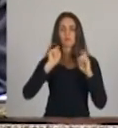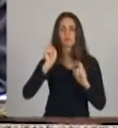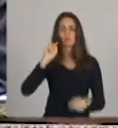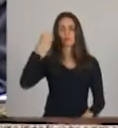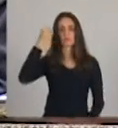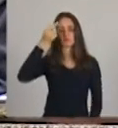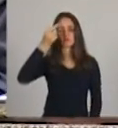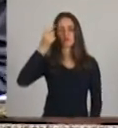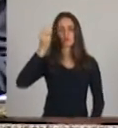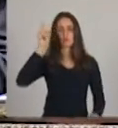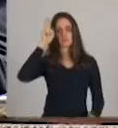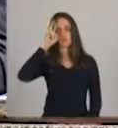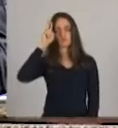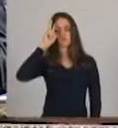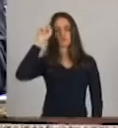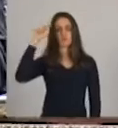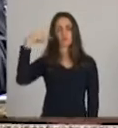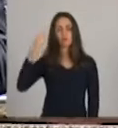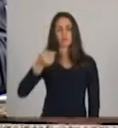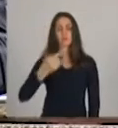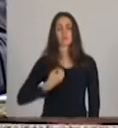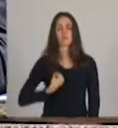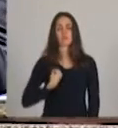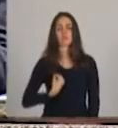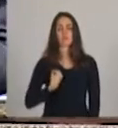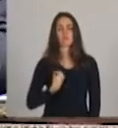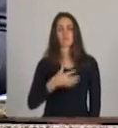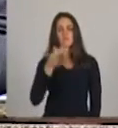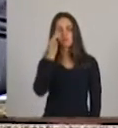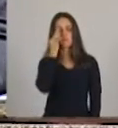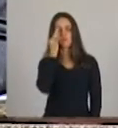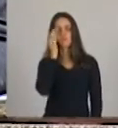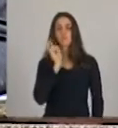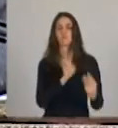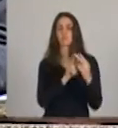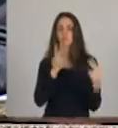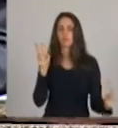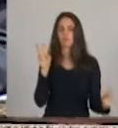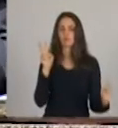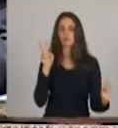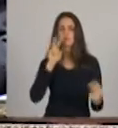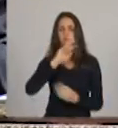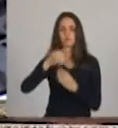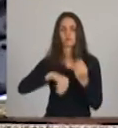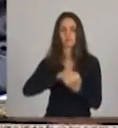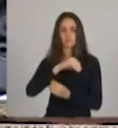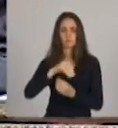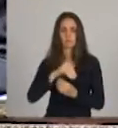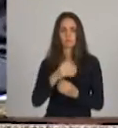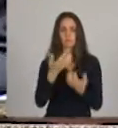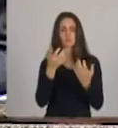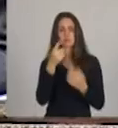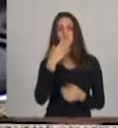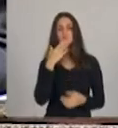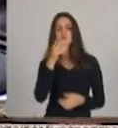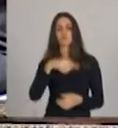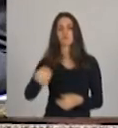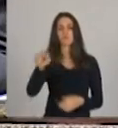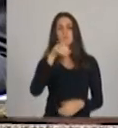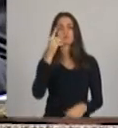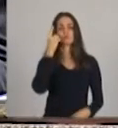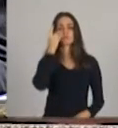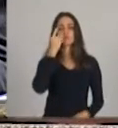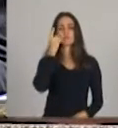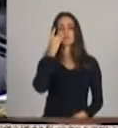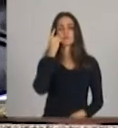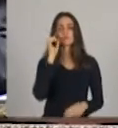será ordinária, híbrida e virtual. Aliás, eu quero fazer um apelo aos colegas, deputados